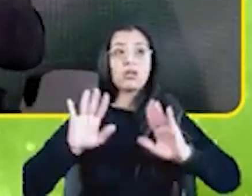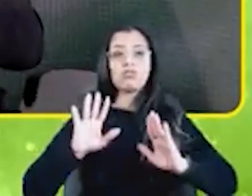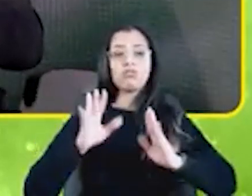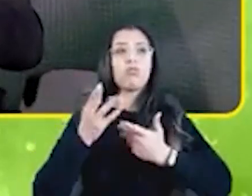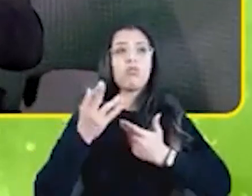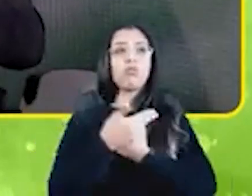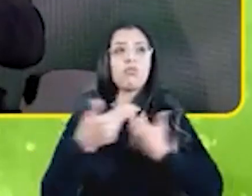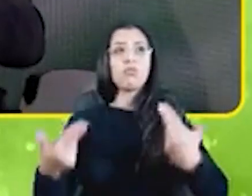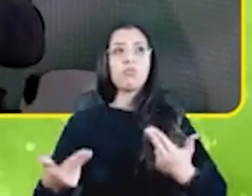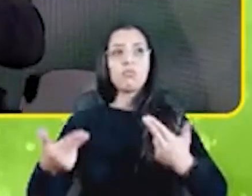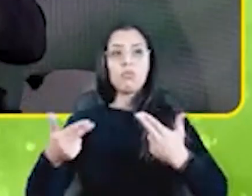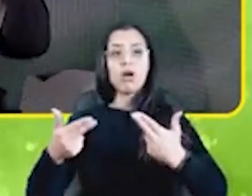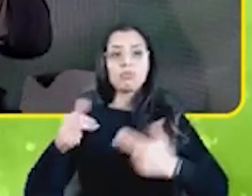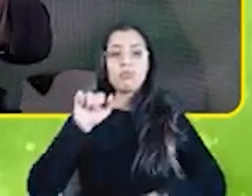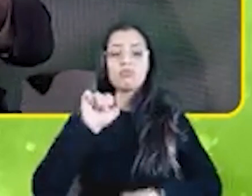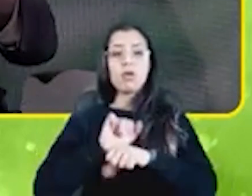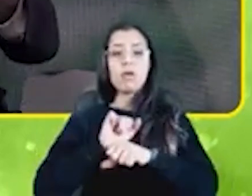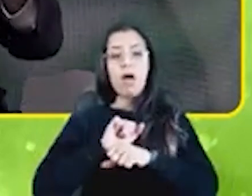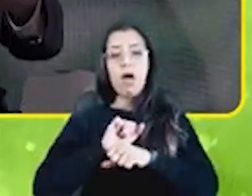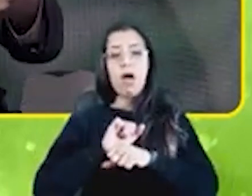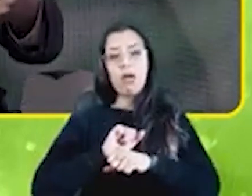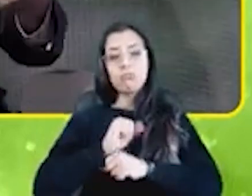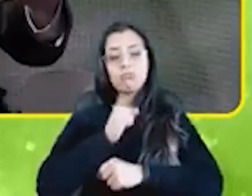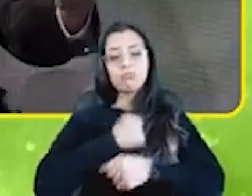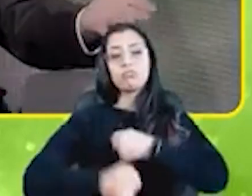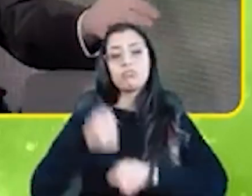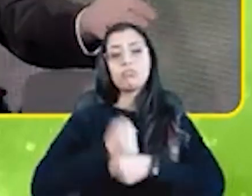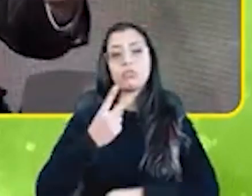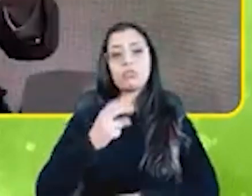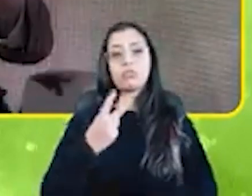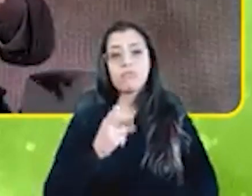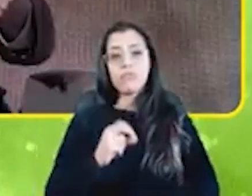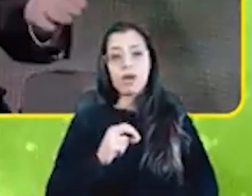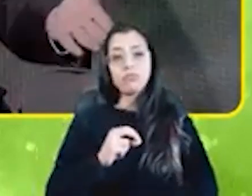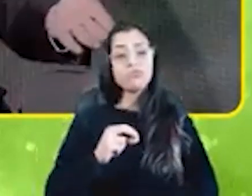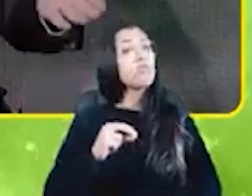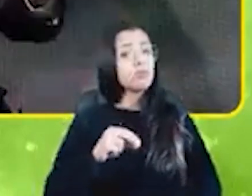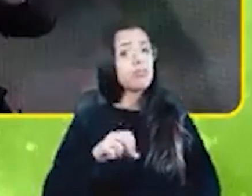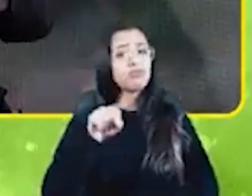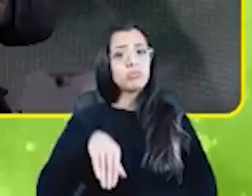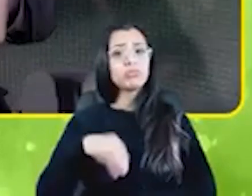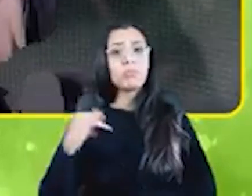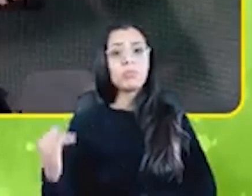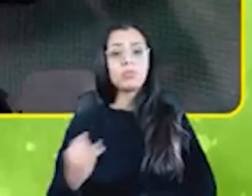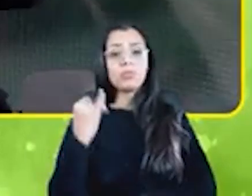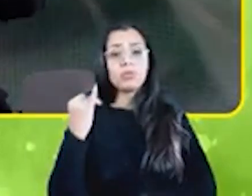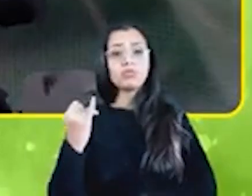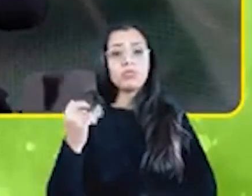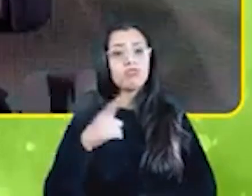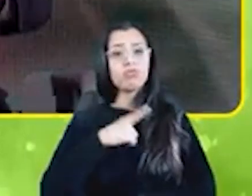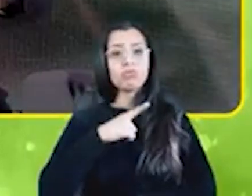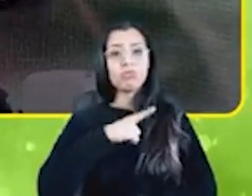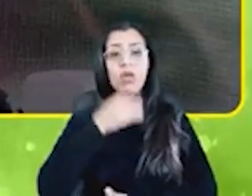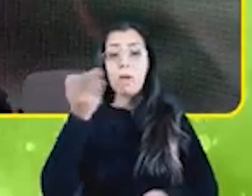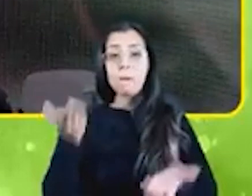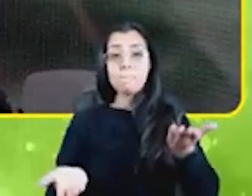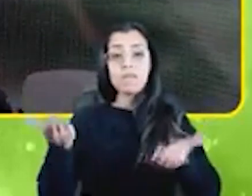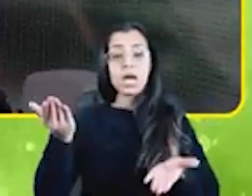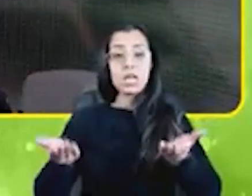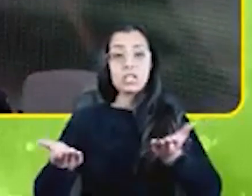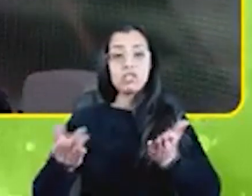então foi muito foi muito interessante muito importante fazer um balanço das ações empreendidas dos resultados